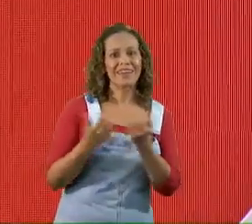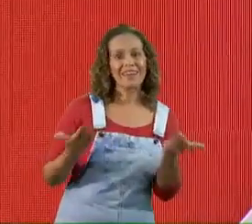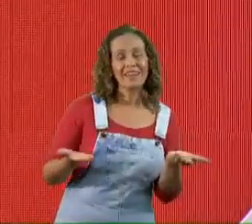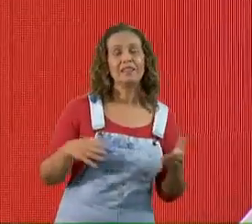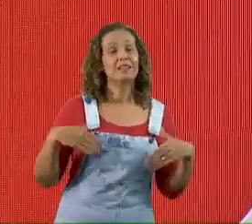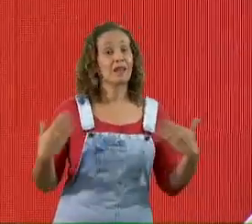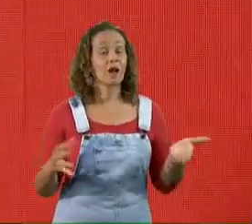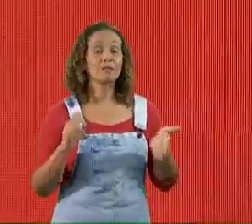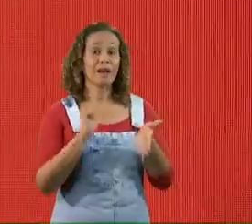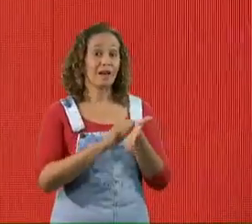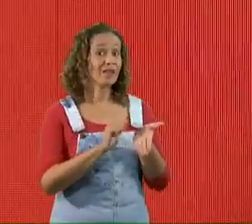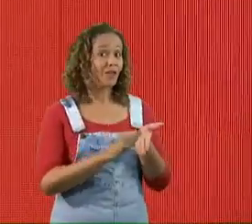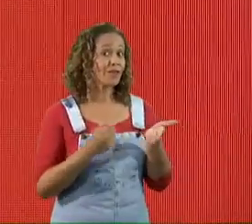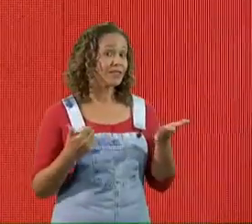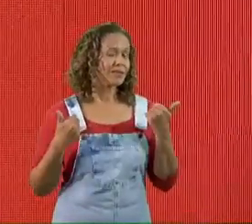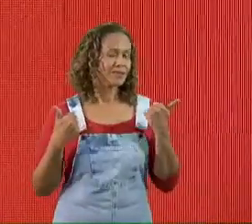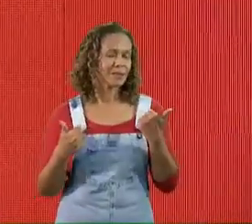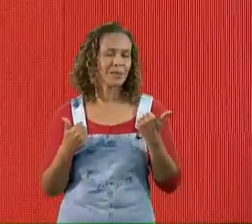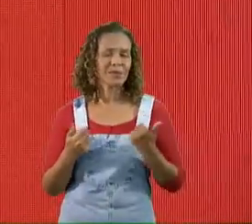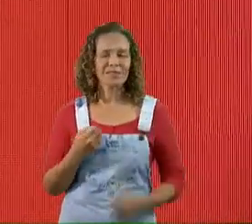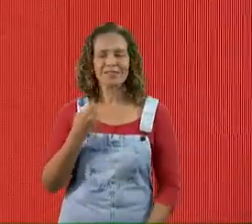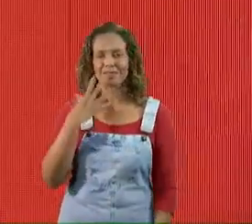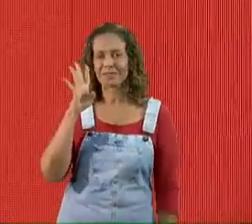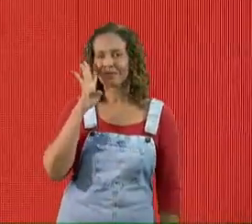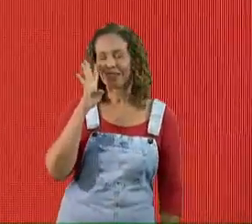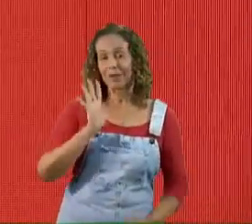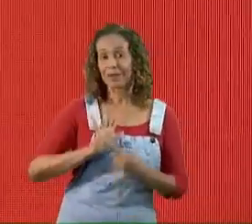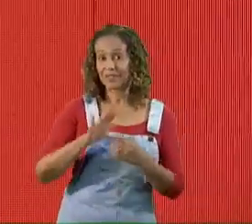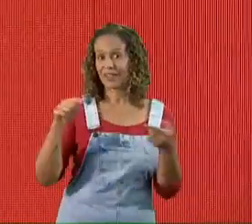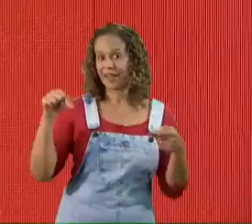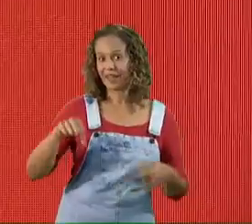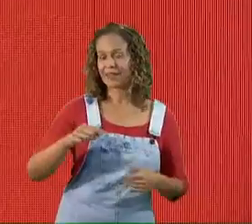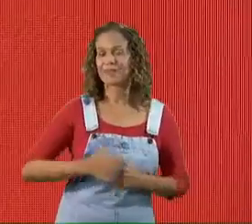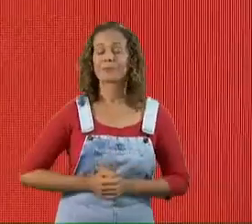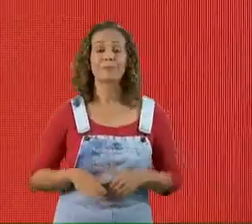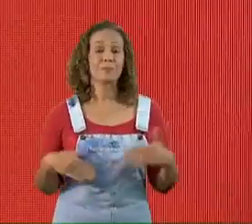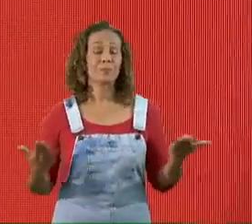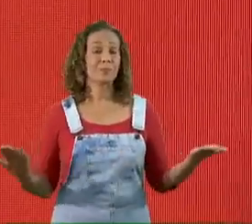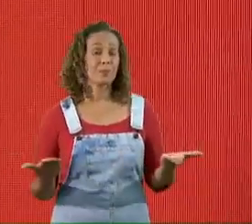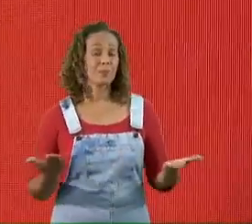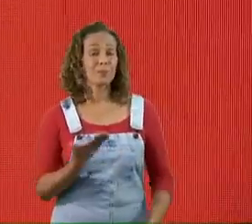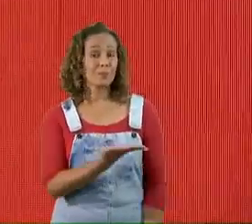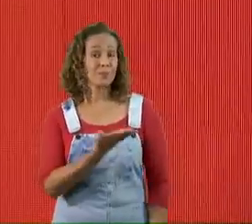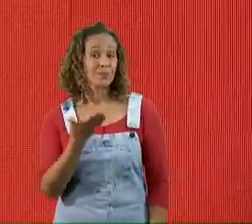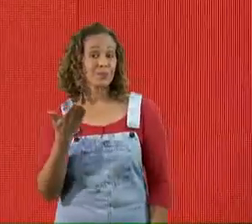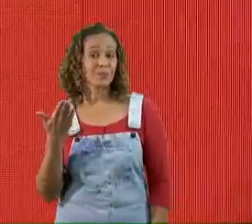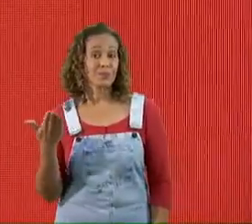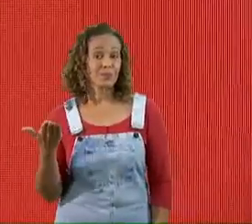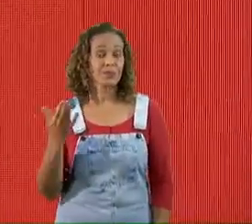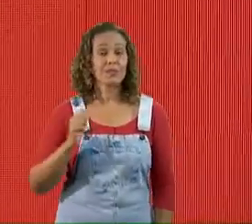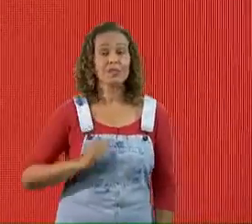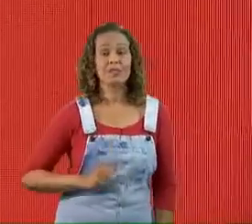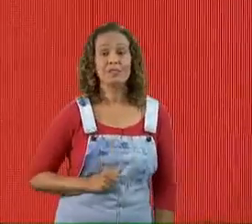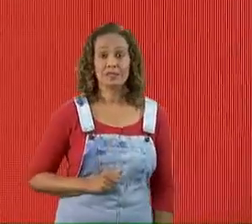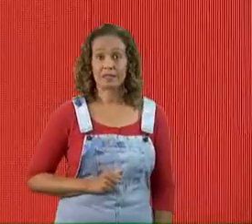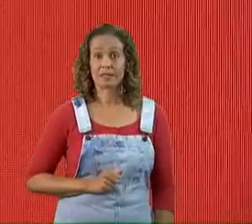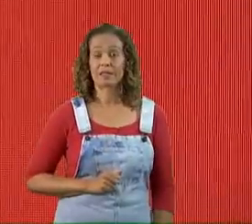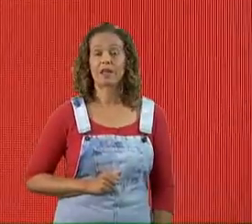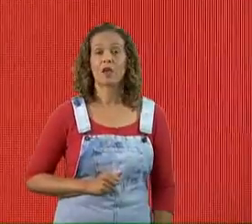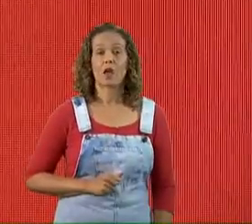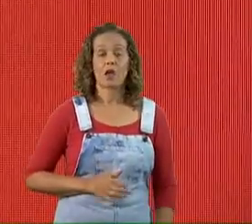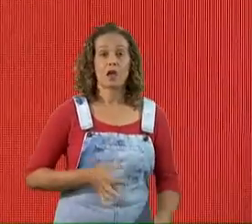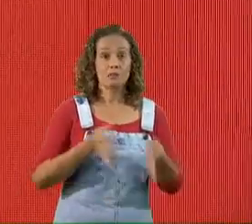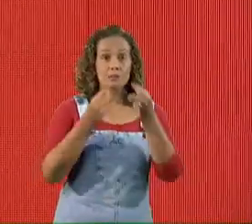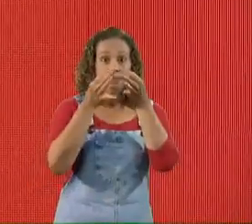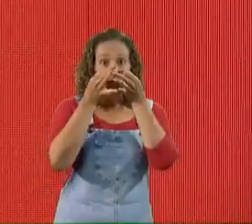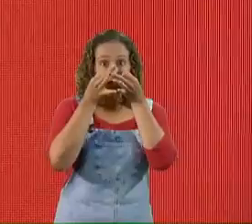o seu animalzinho aqui juntinho com você no Play Kids. E agora, crianças, eu quero que vocês fiquem com os seus olhos e os seus ouvidos